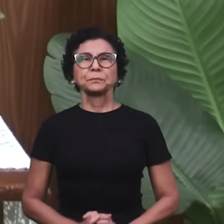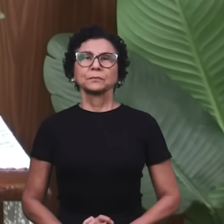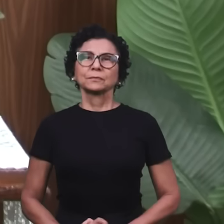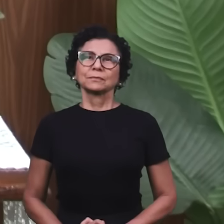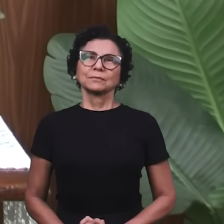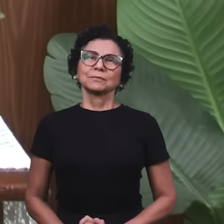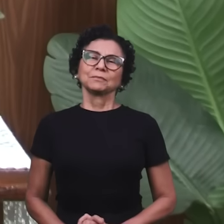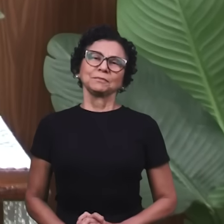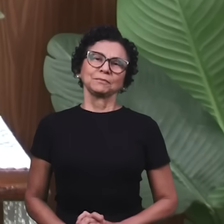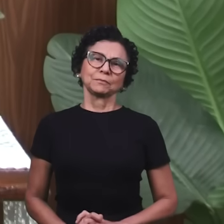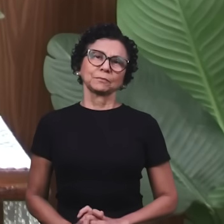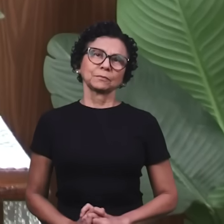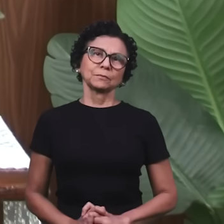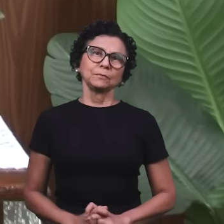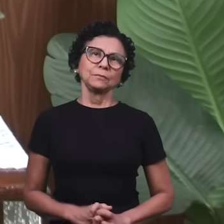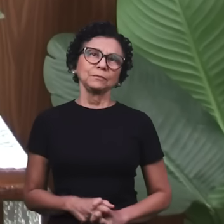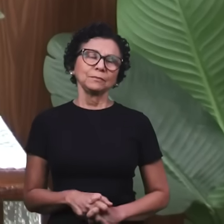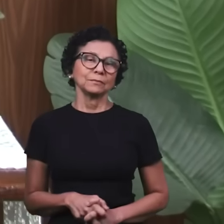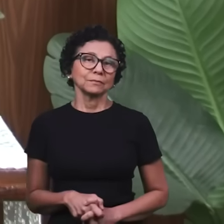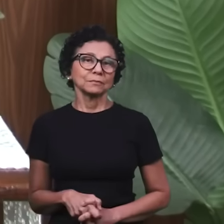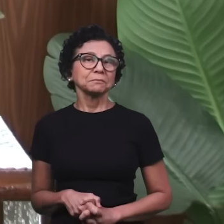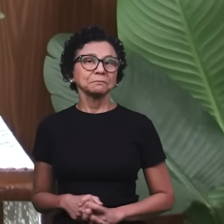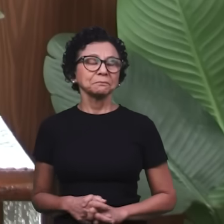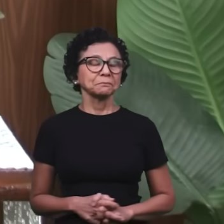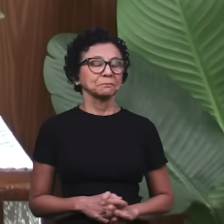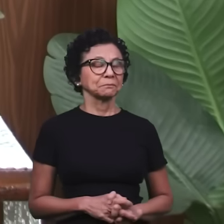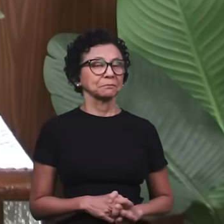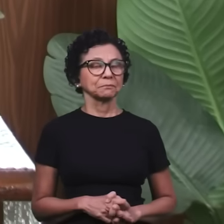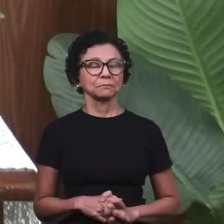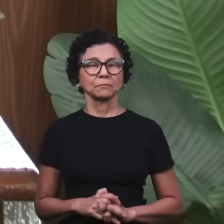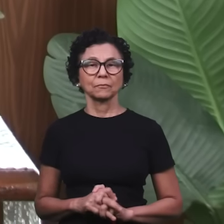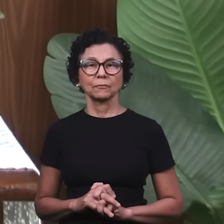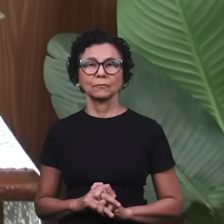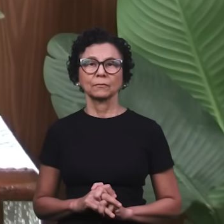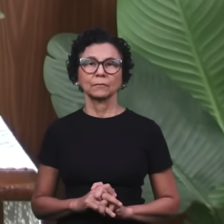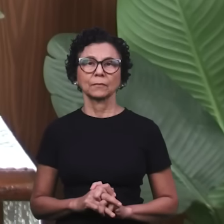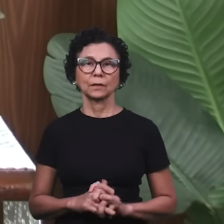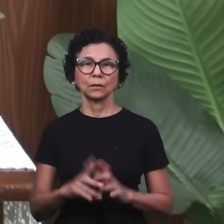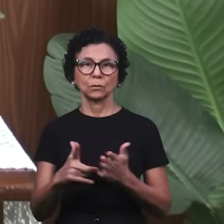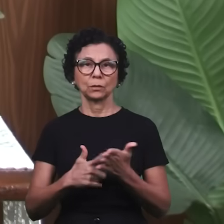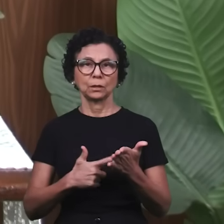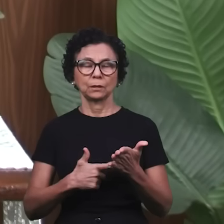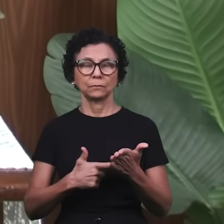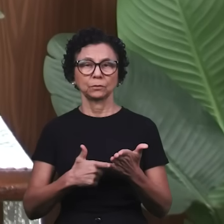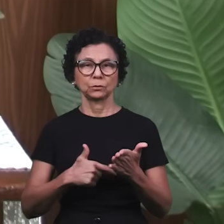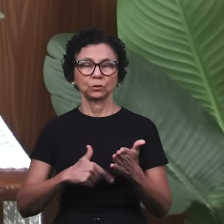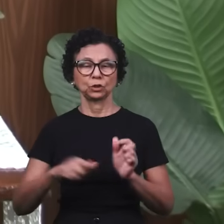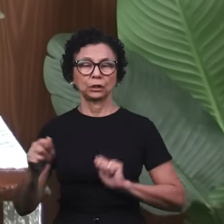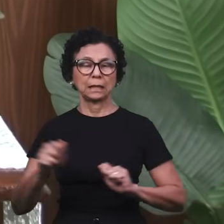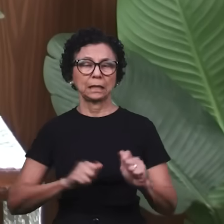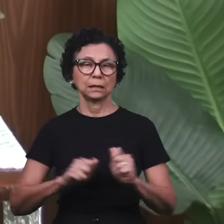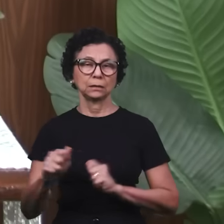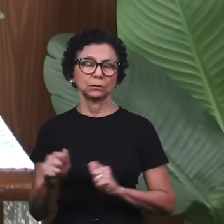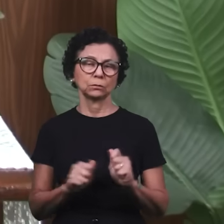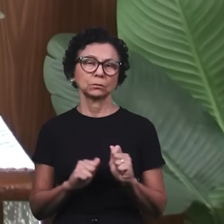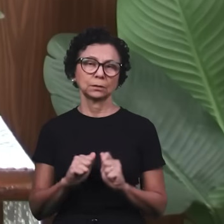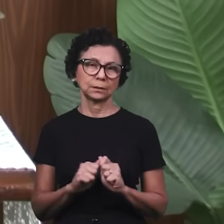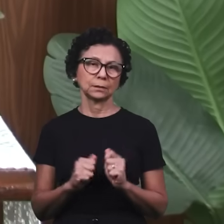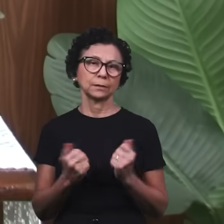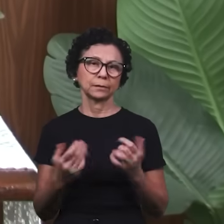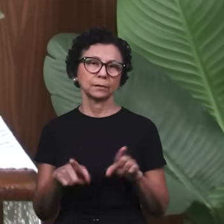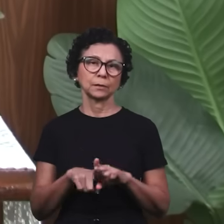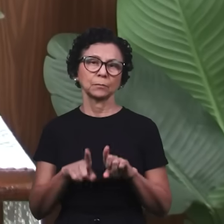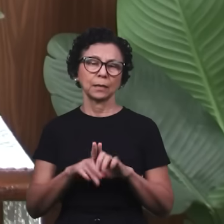dizer que o livro de Atos são os atos do Espírito Santo. Nós vemos logo no início, os atos de